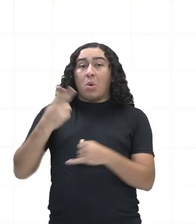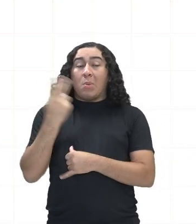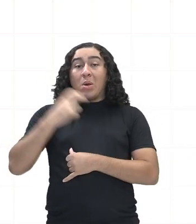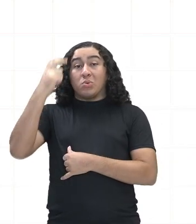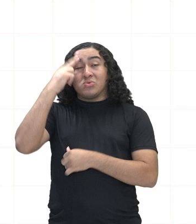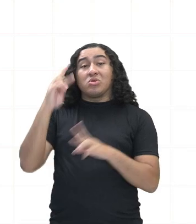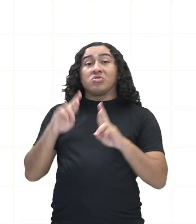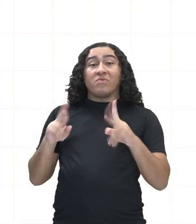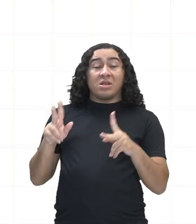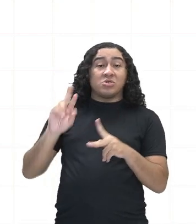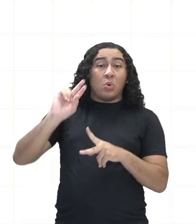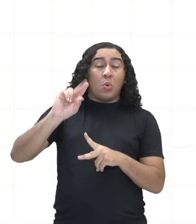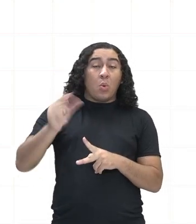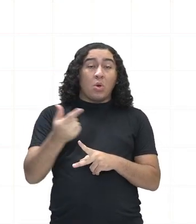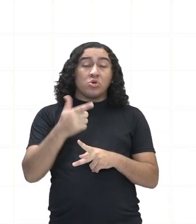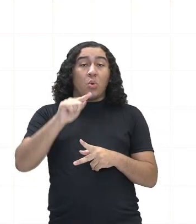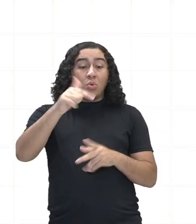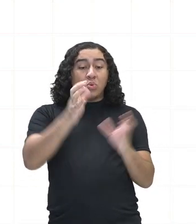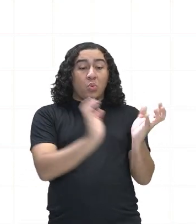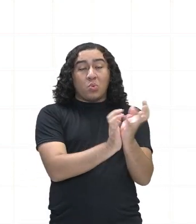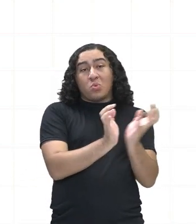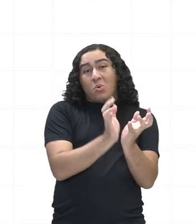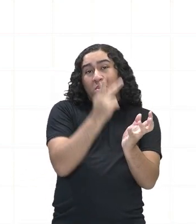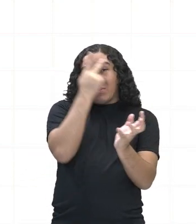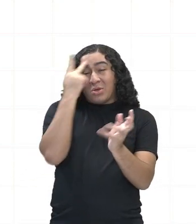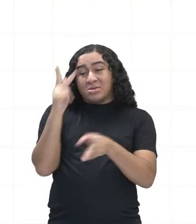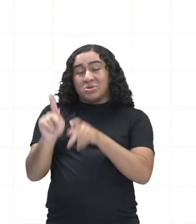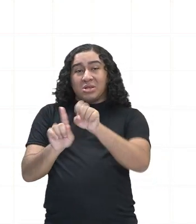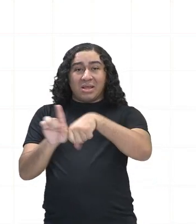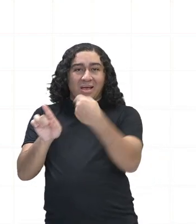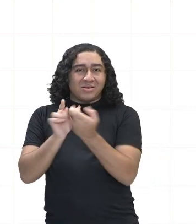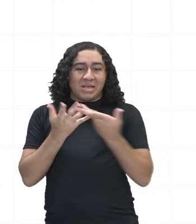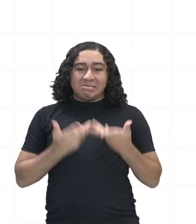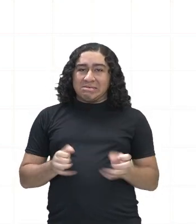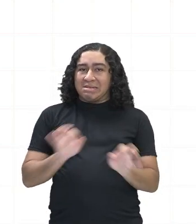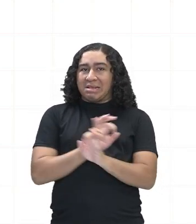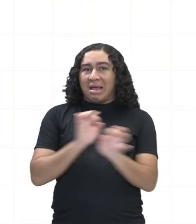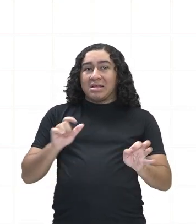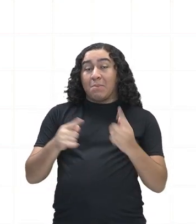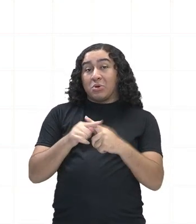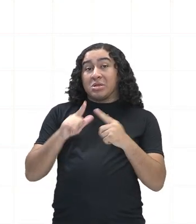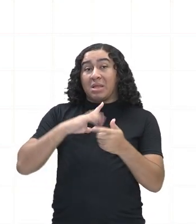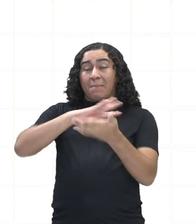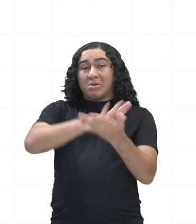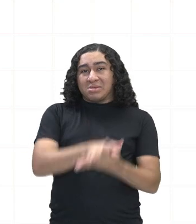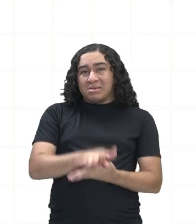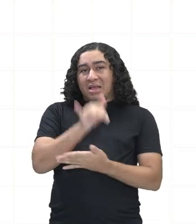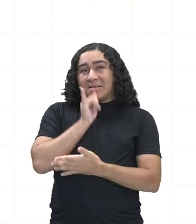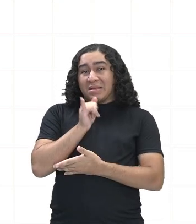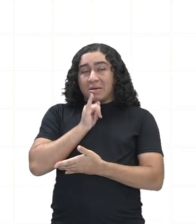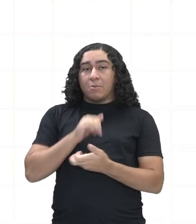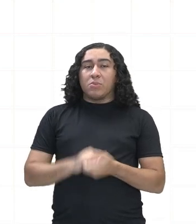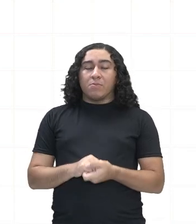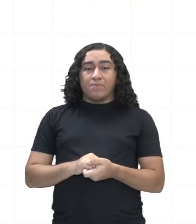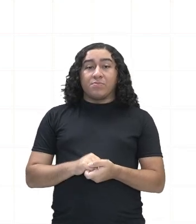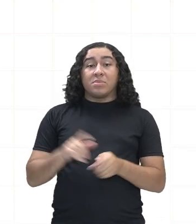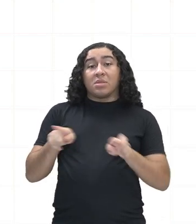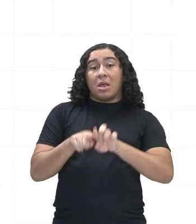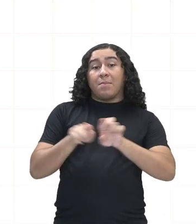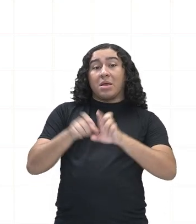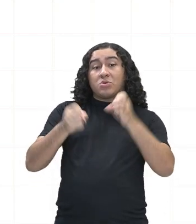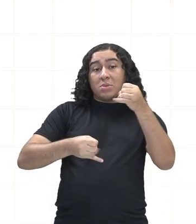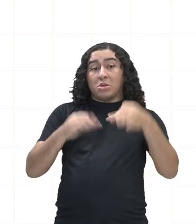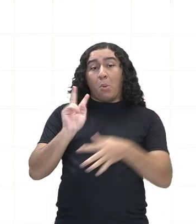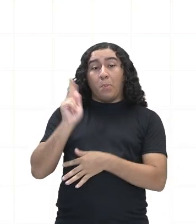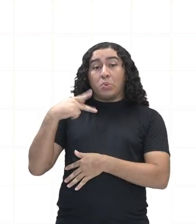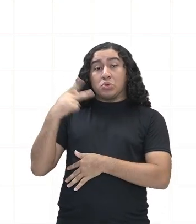minoria social, por exemplo, e que ela não é bem aceita por aquela sociedade preconceituosa, por exemplo, né? Motivos políticos também